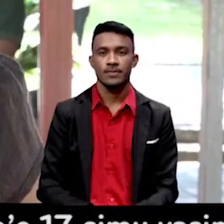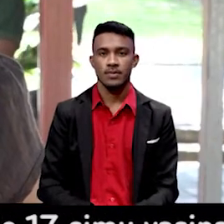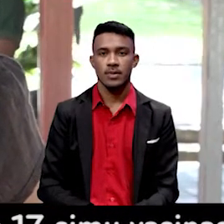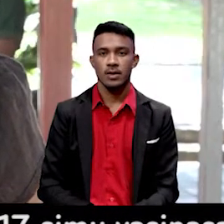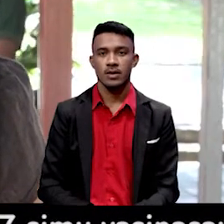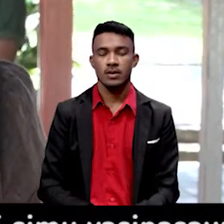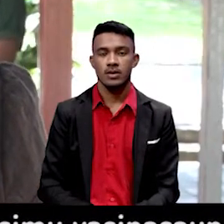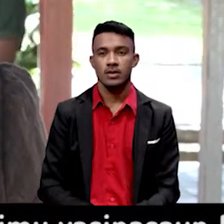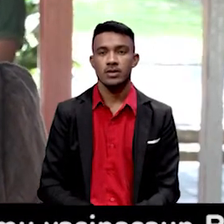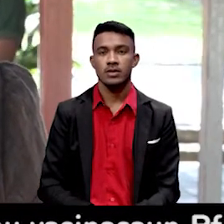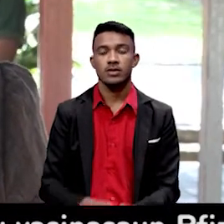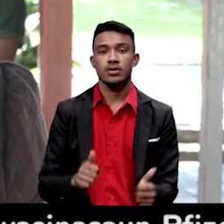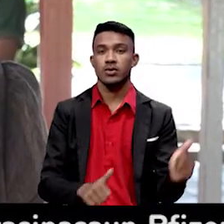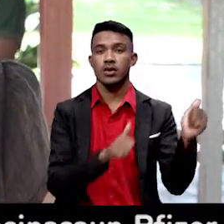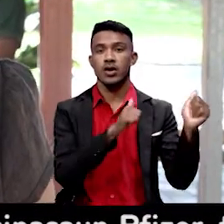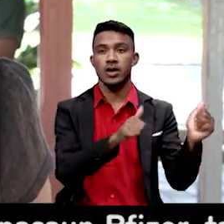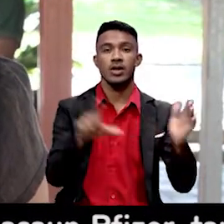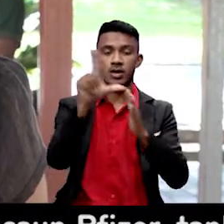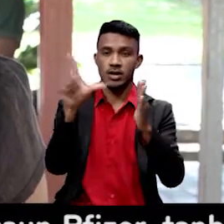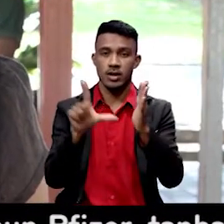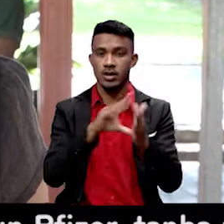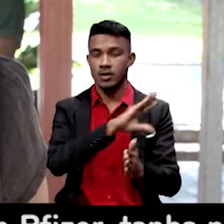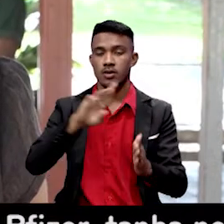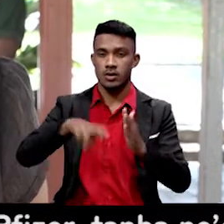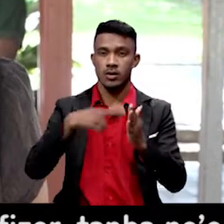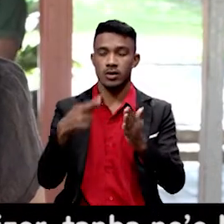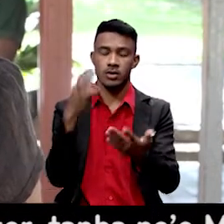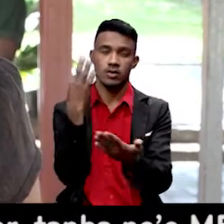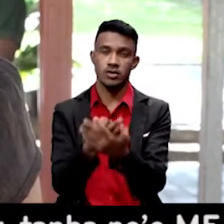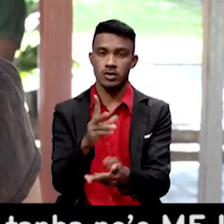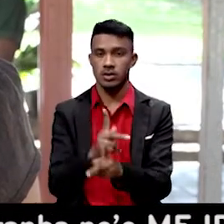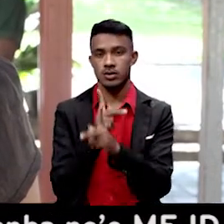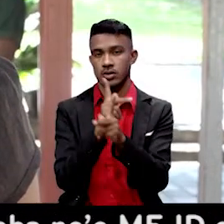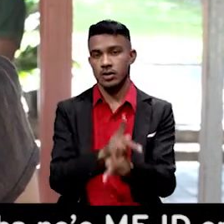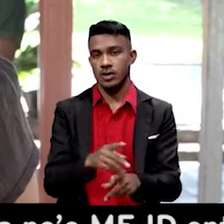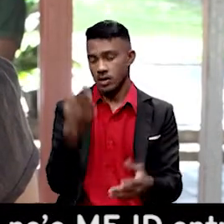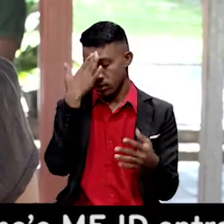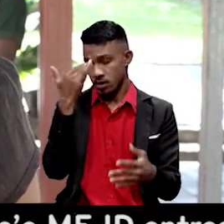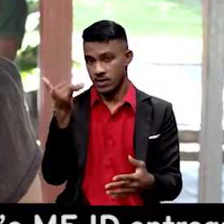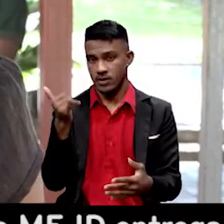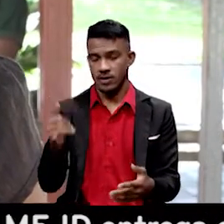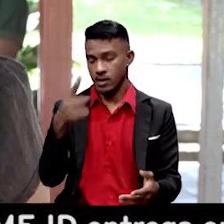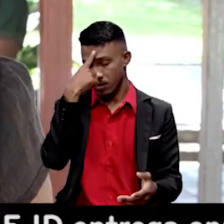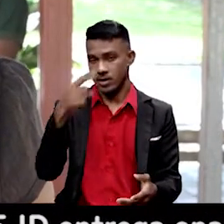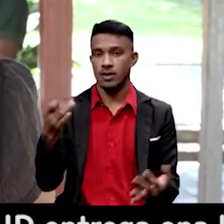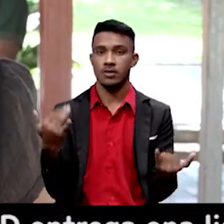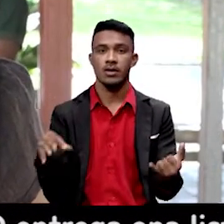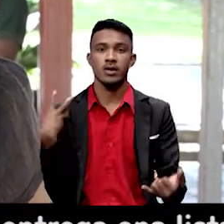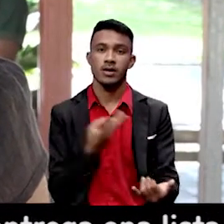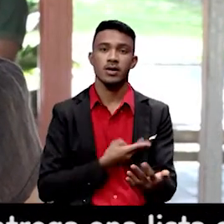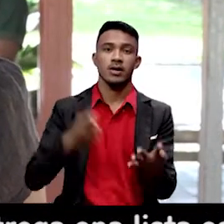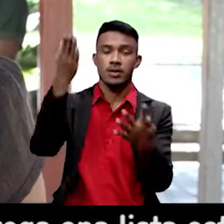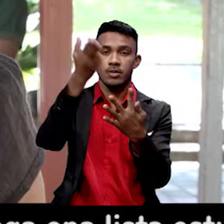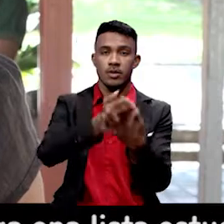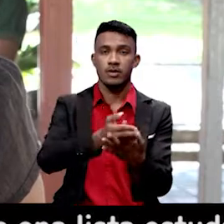como se diz tuir padrão lolocho se execução orçamento nem tamba agora ita tamba ona outubro quase dois meses de